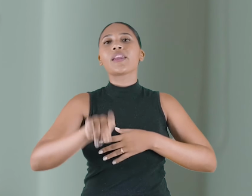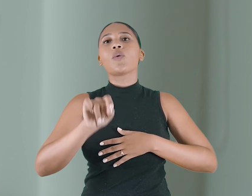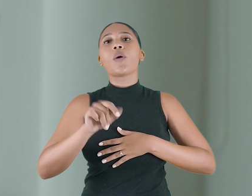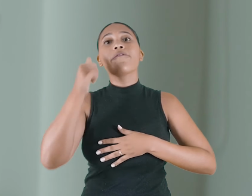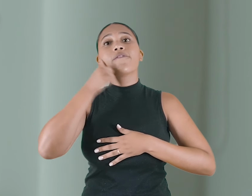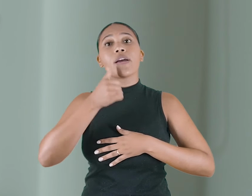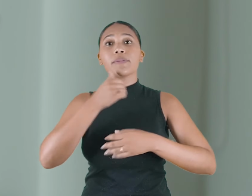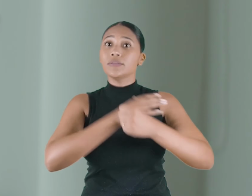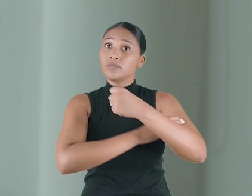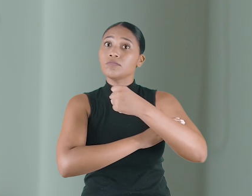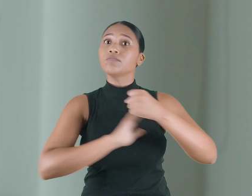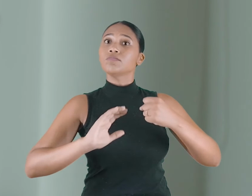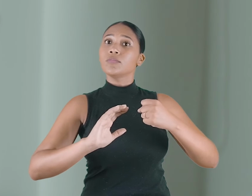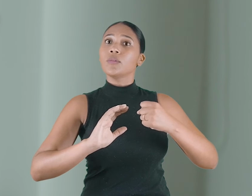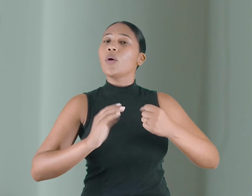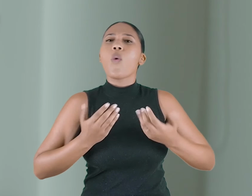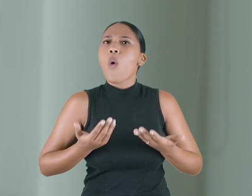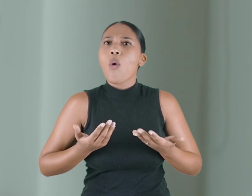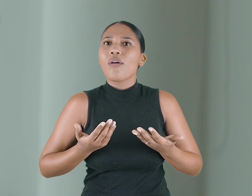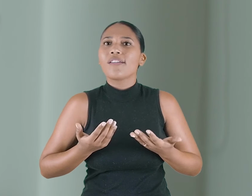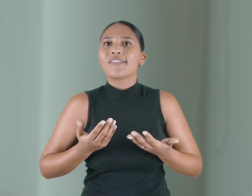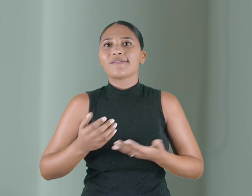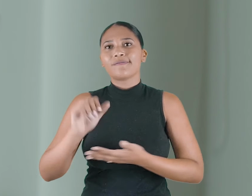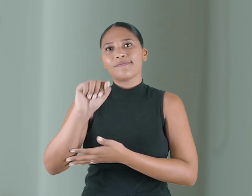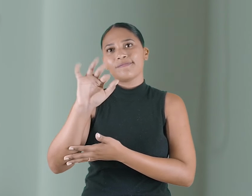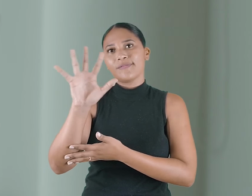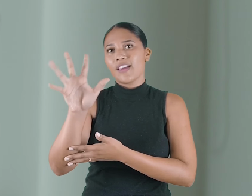uma espécie de um feminismo, né,